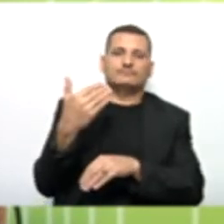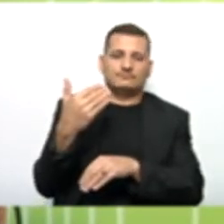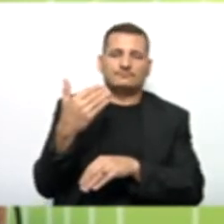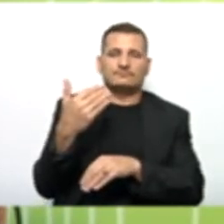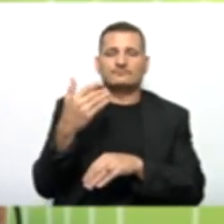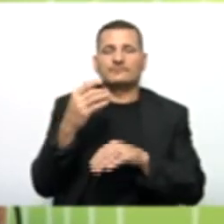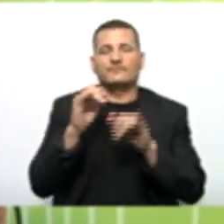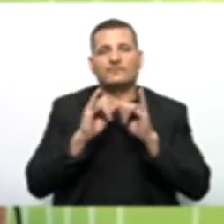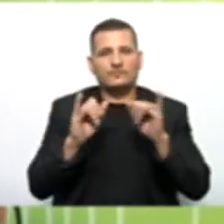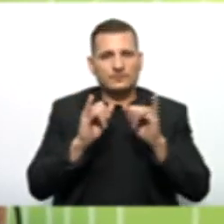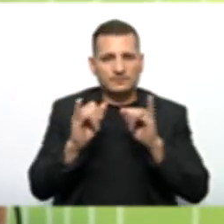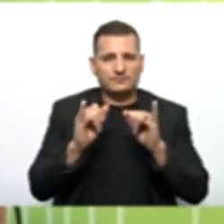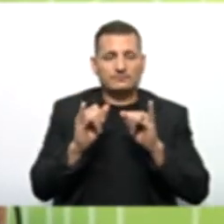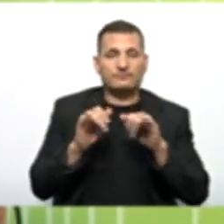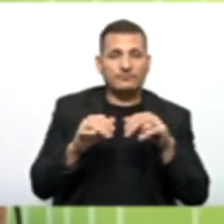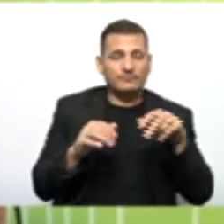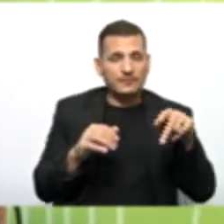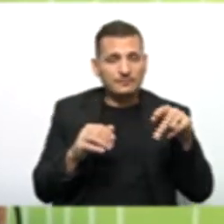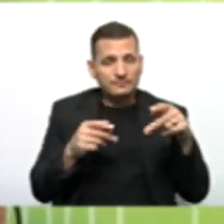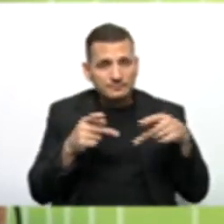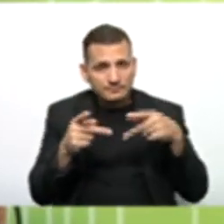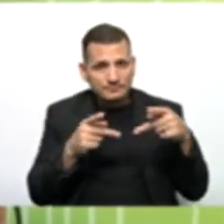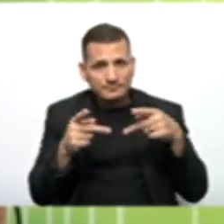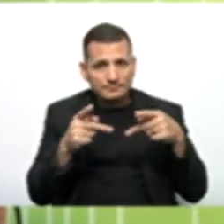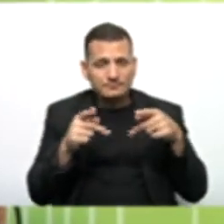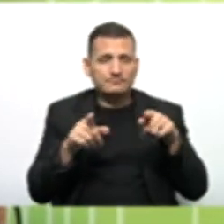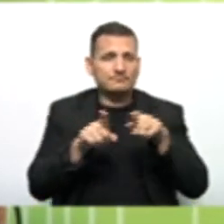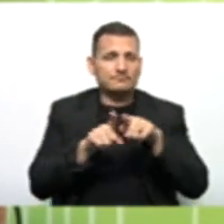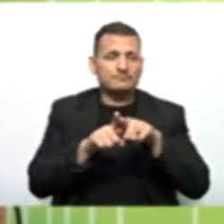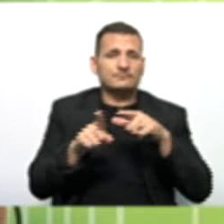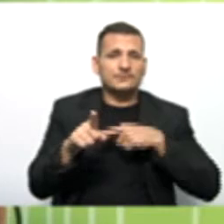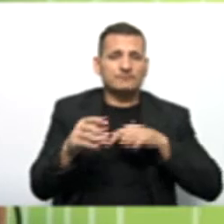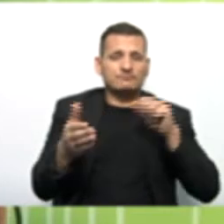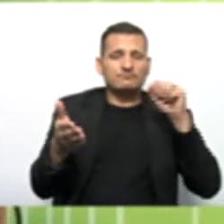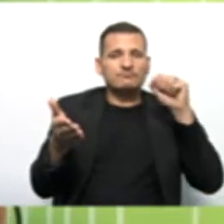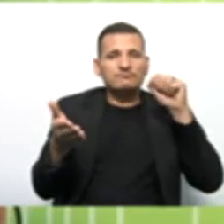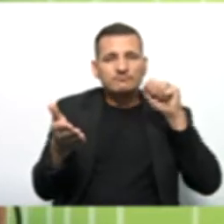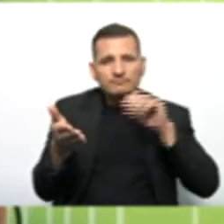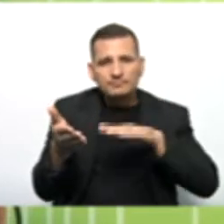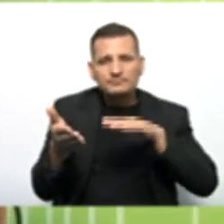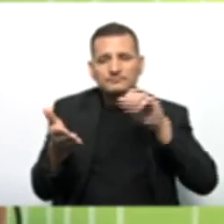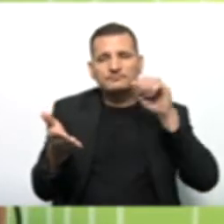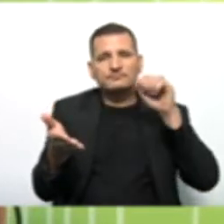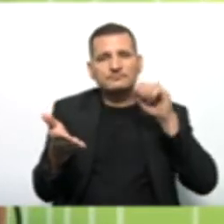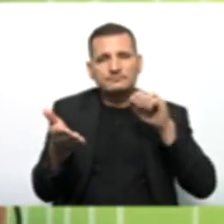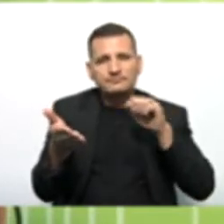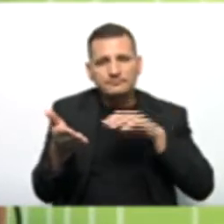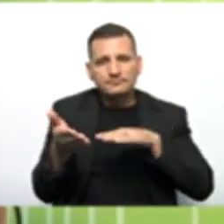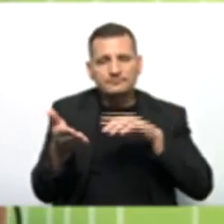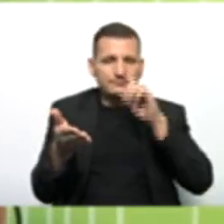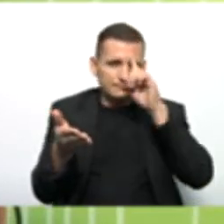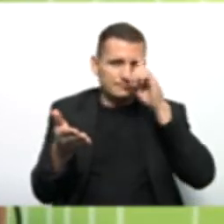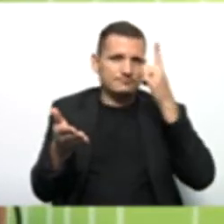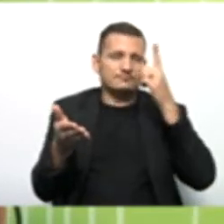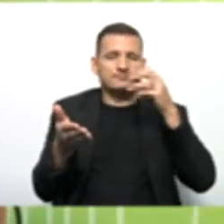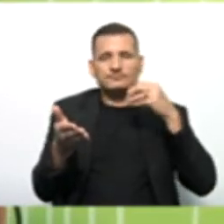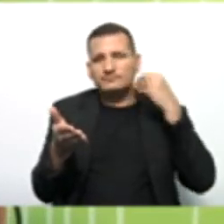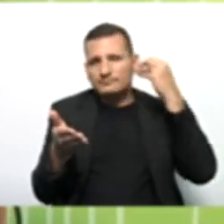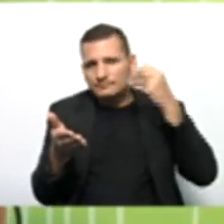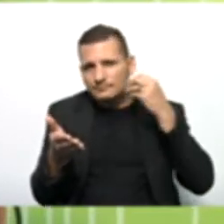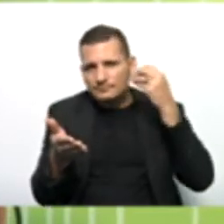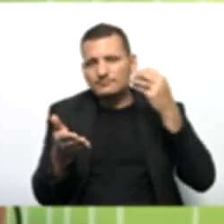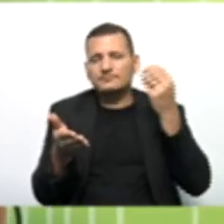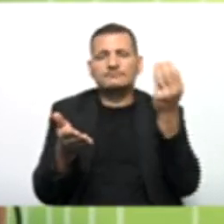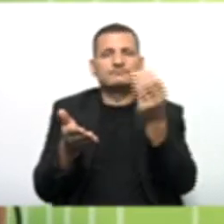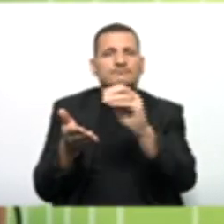é a informação. No projeto, a gente também tem essas entradas, né? A gente vai reunir tudo, são ideias, experiências, isso